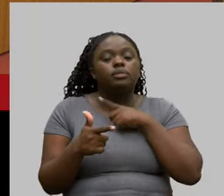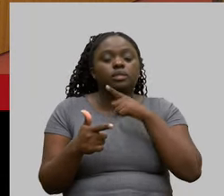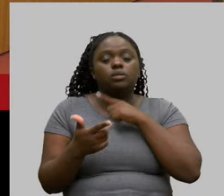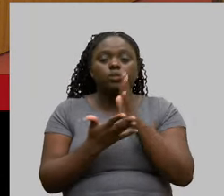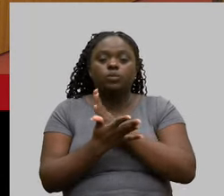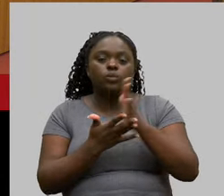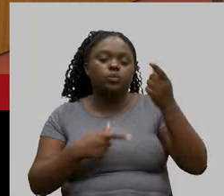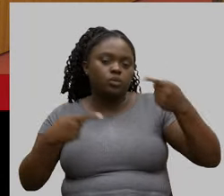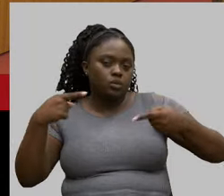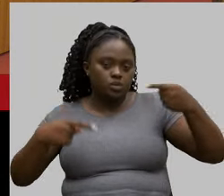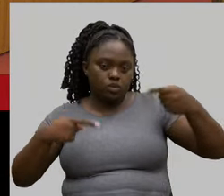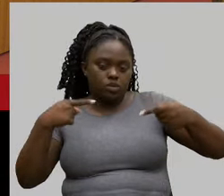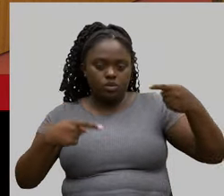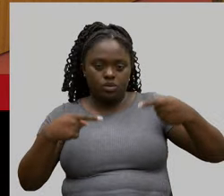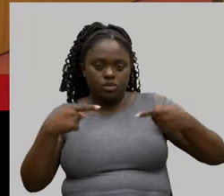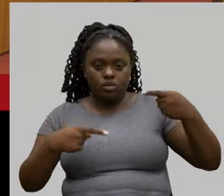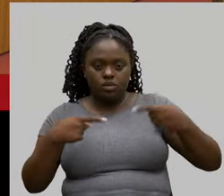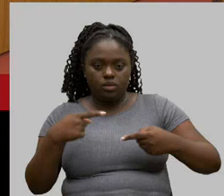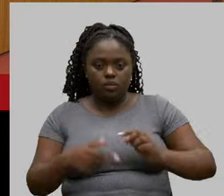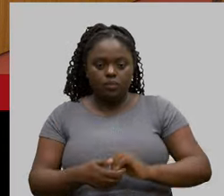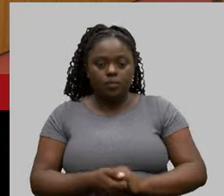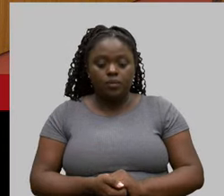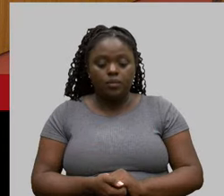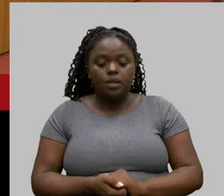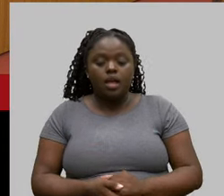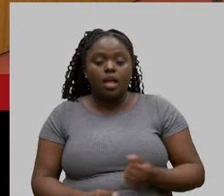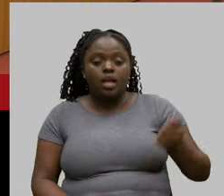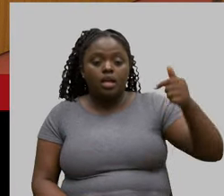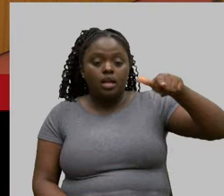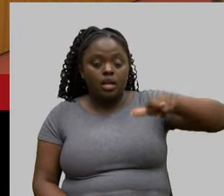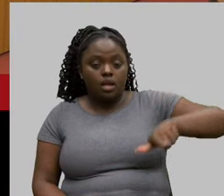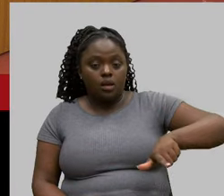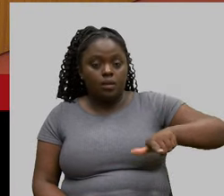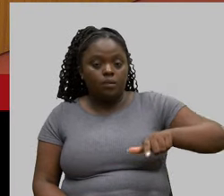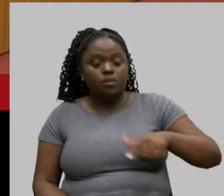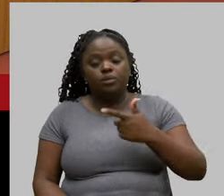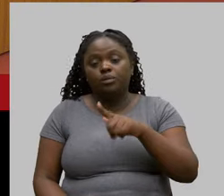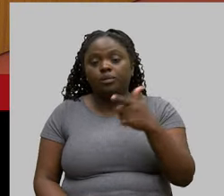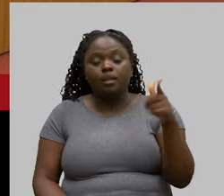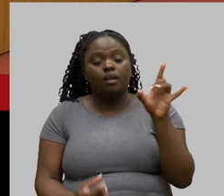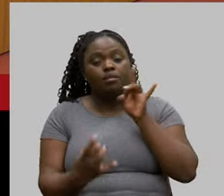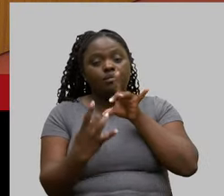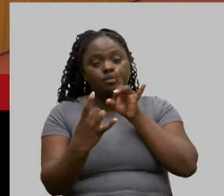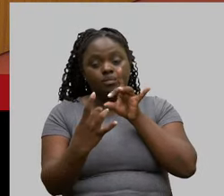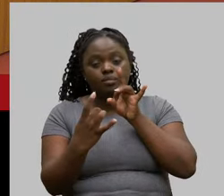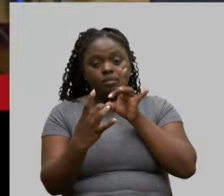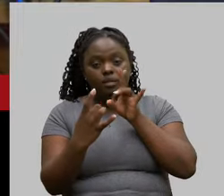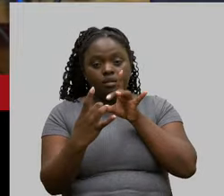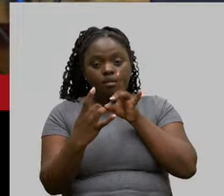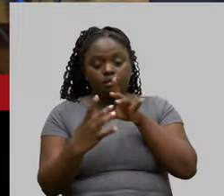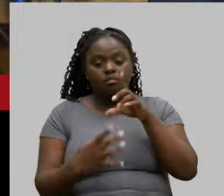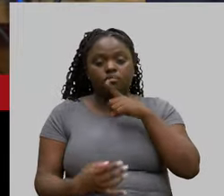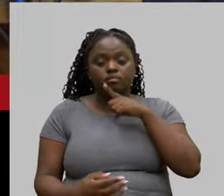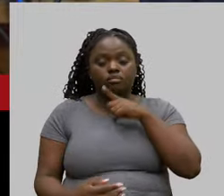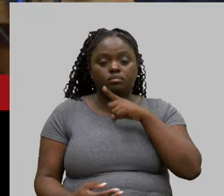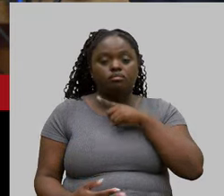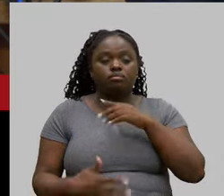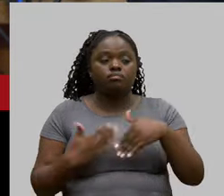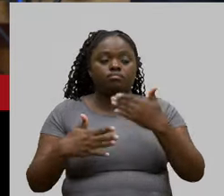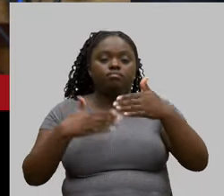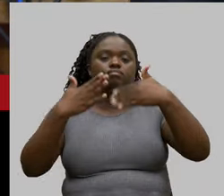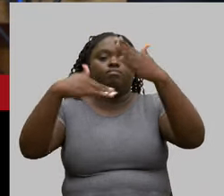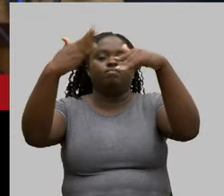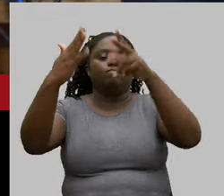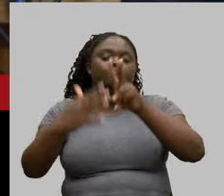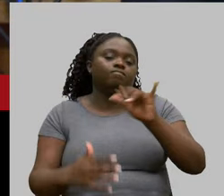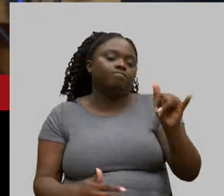Congresso né alguma essa outra a gente não tá com feedback de que tenha de que vá avançar tá então a